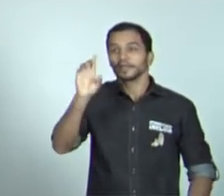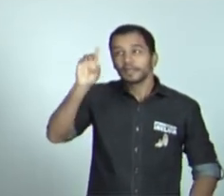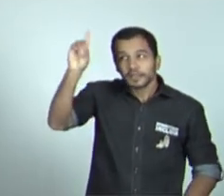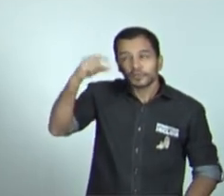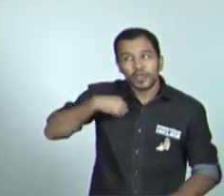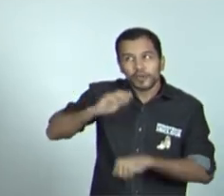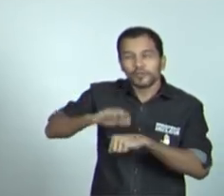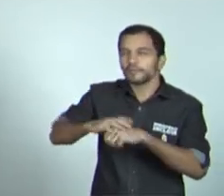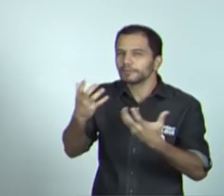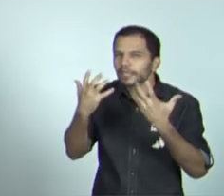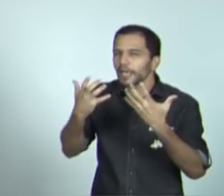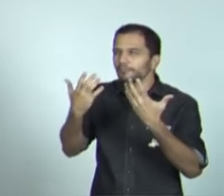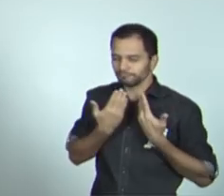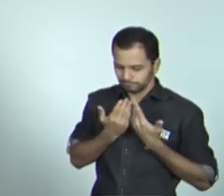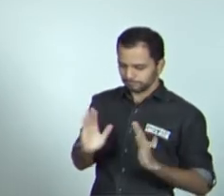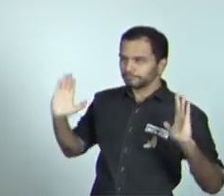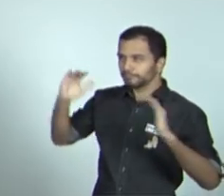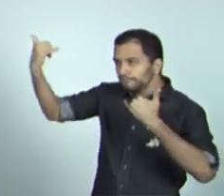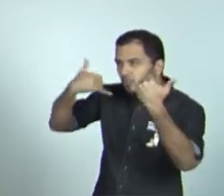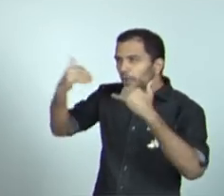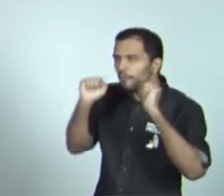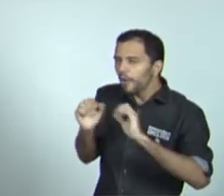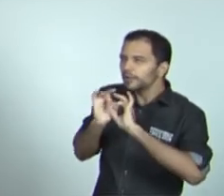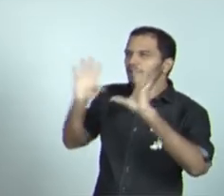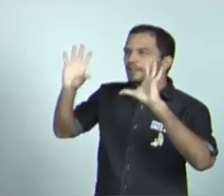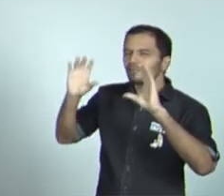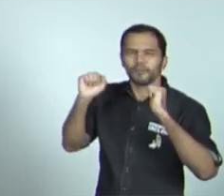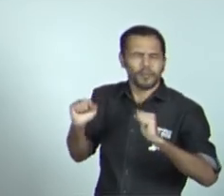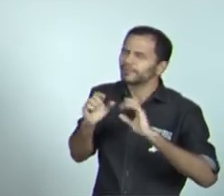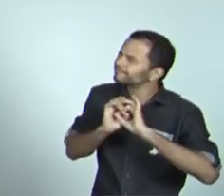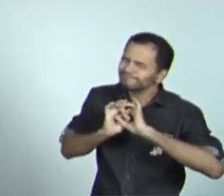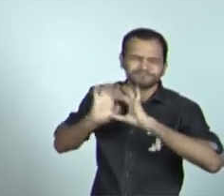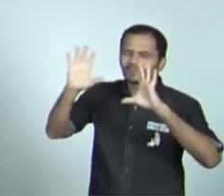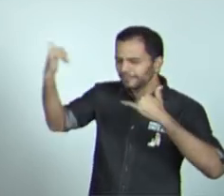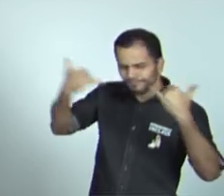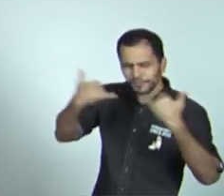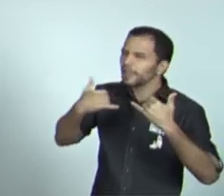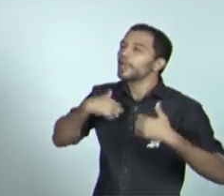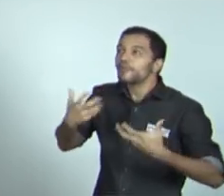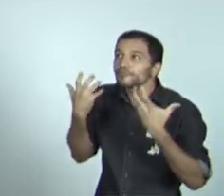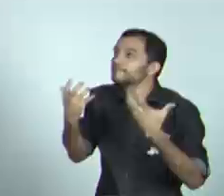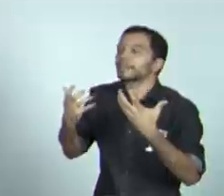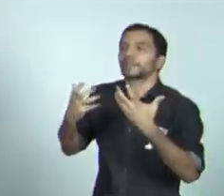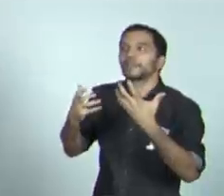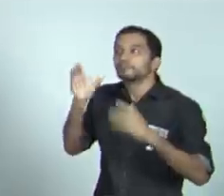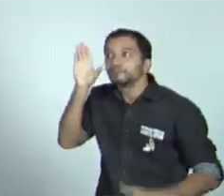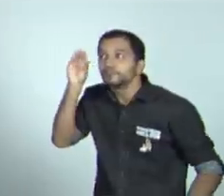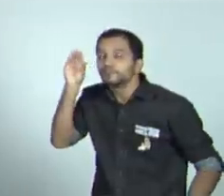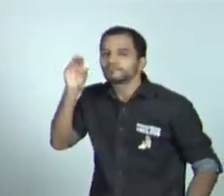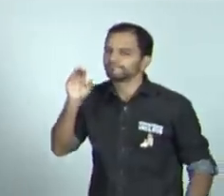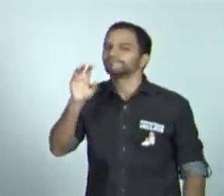eu quero ouvir tua voz fala o senhor quiser falo com o senhor quiser mandar um recado para minha vida deus